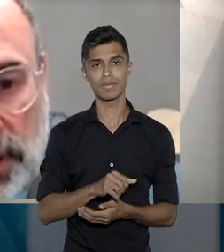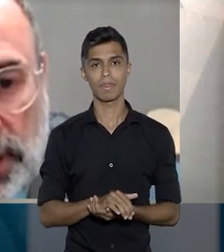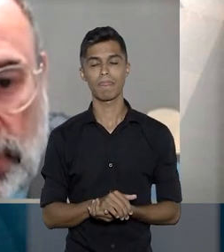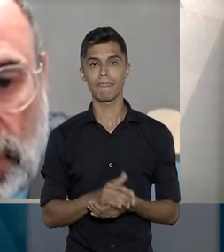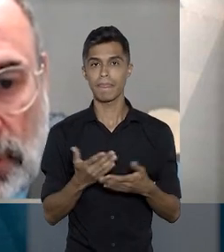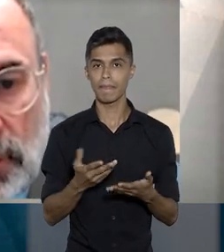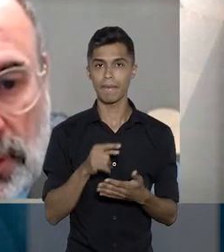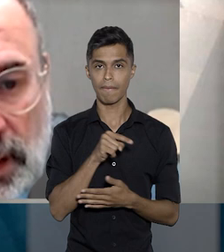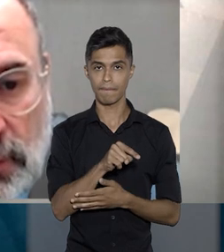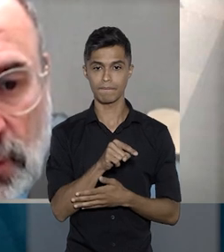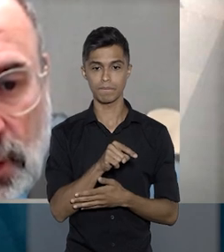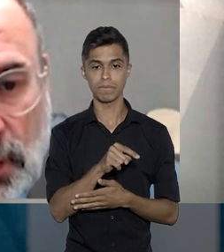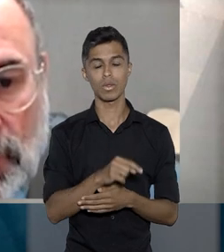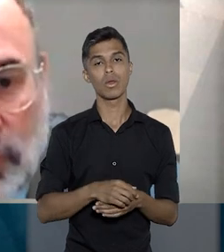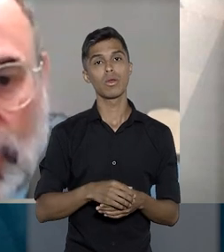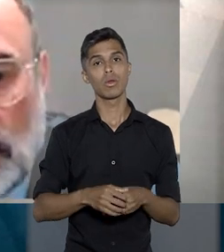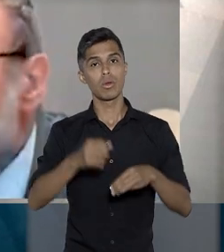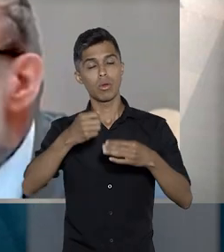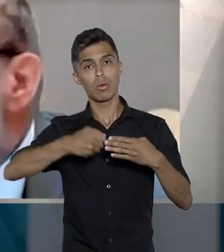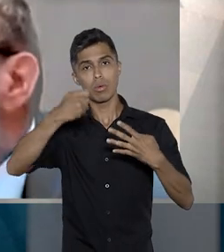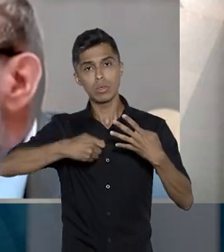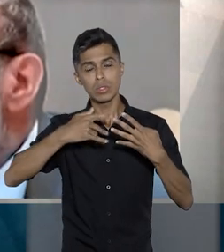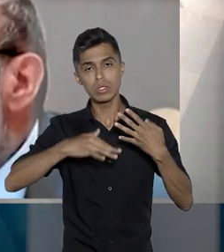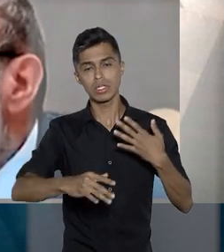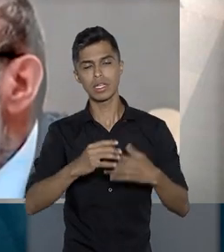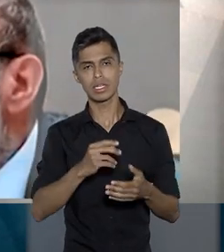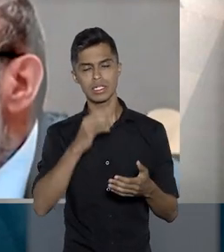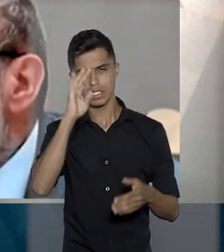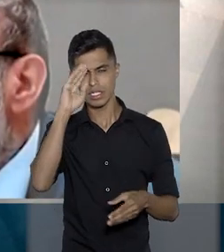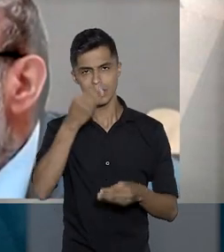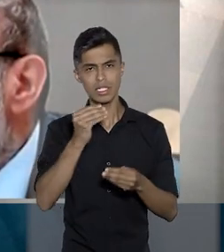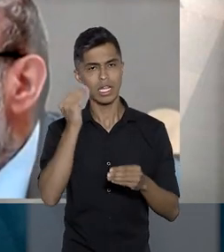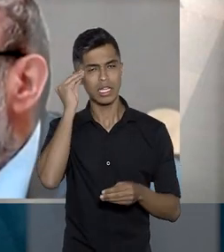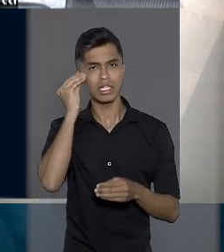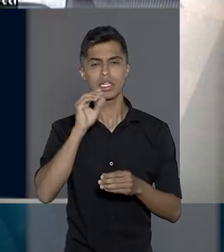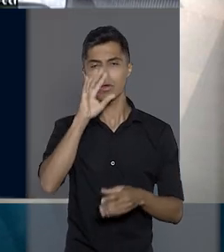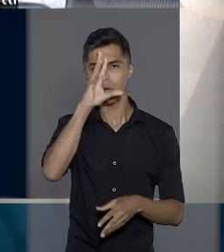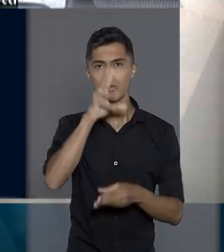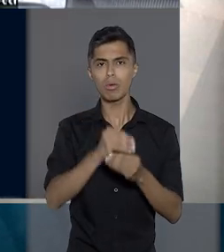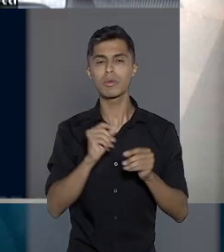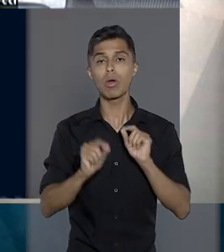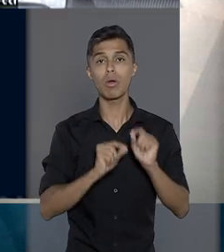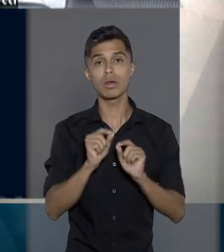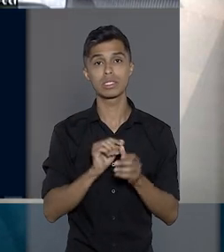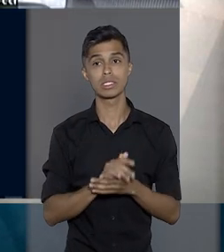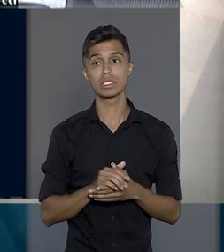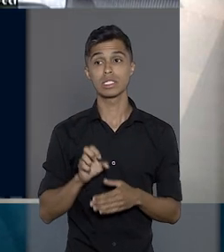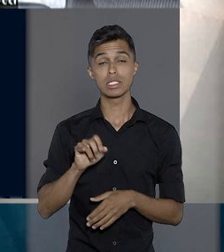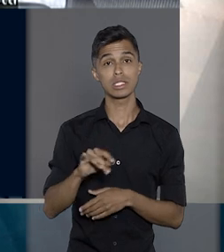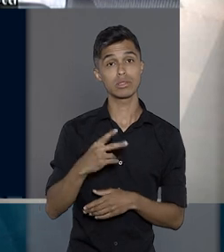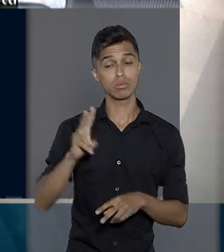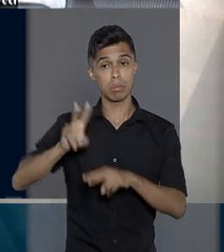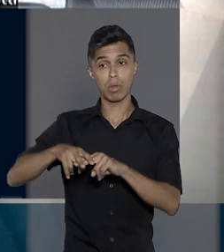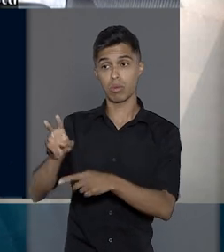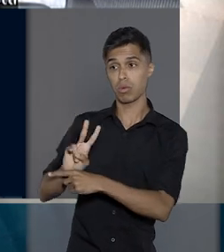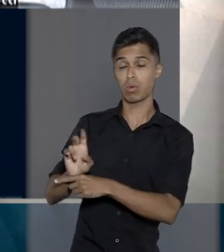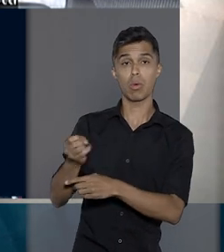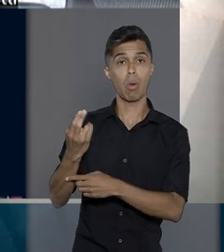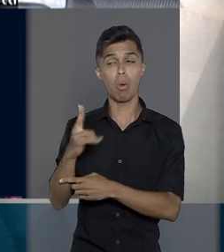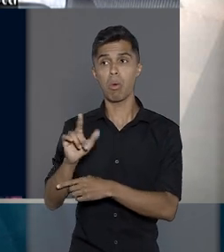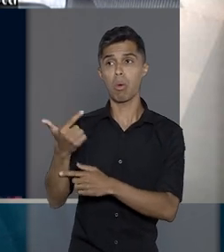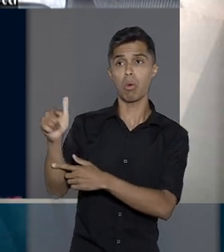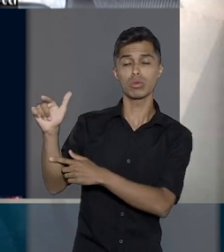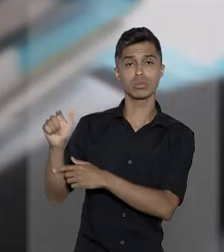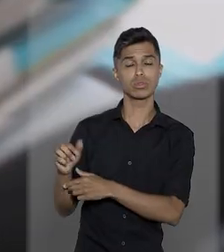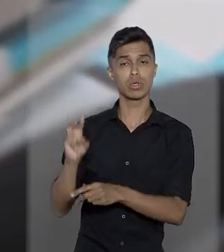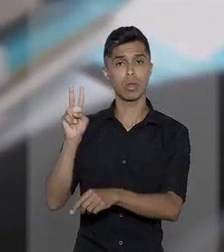segundo Ministro a jurisprudência do STJ afirmou o entendimento de que mesmo sem prisão ou outra